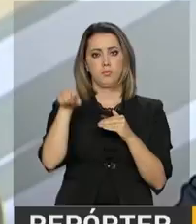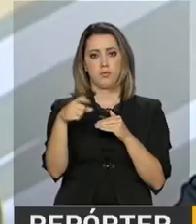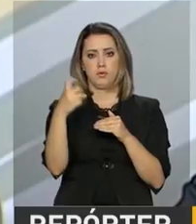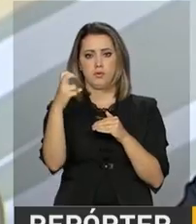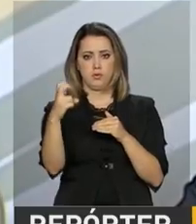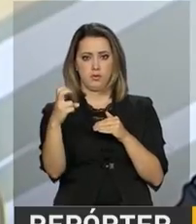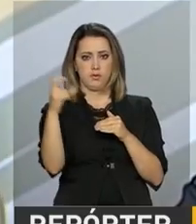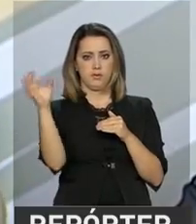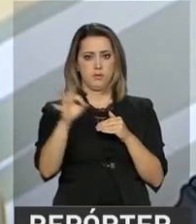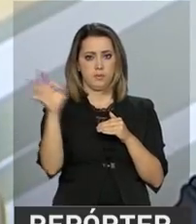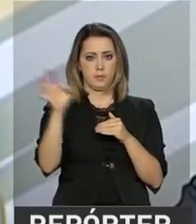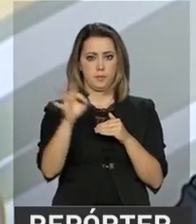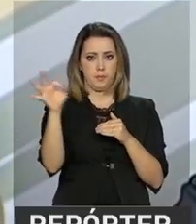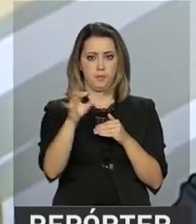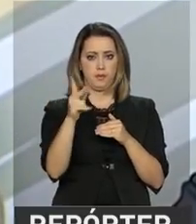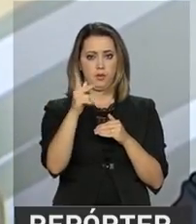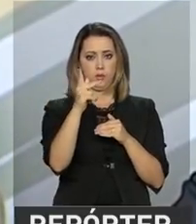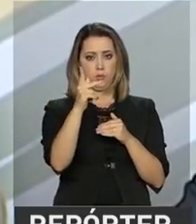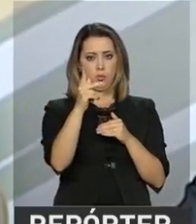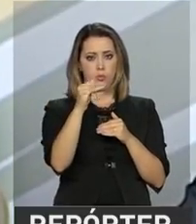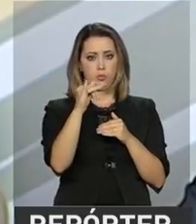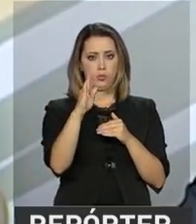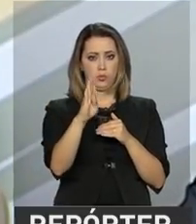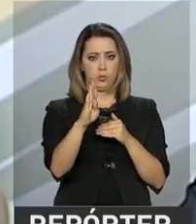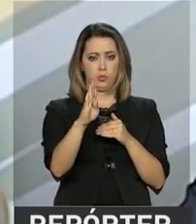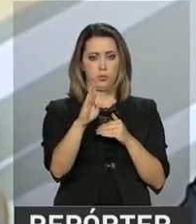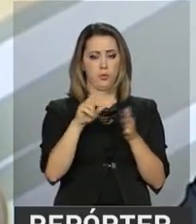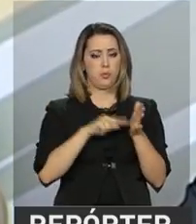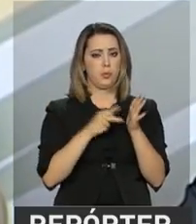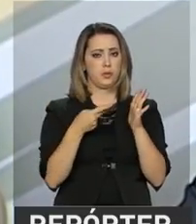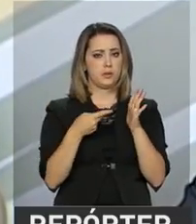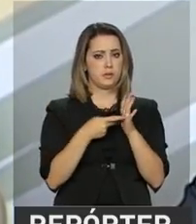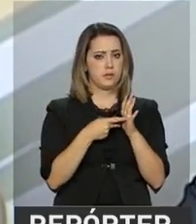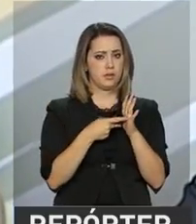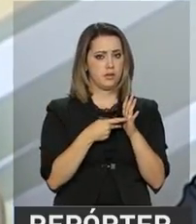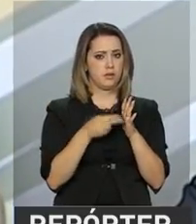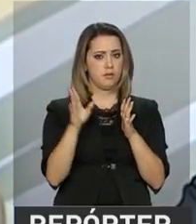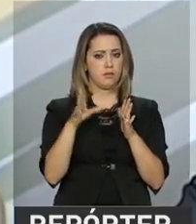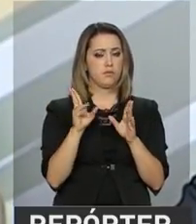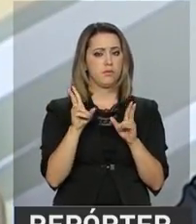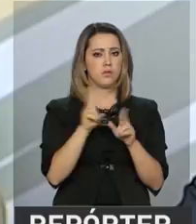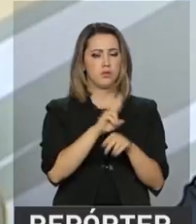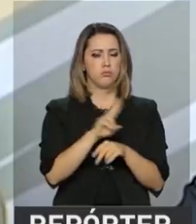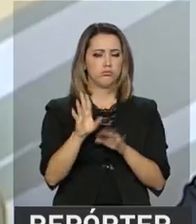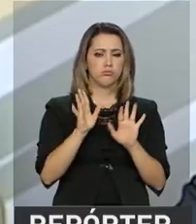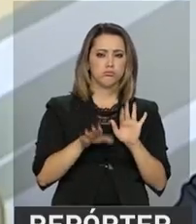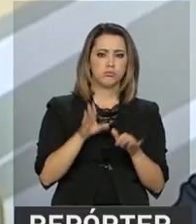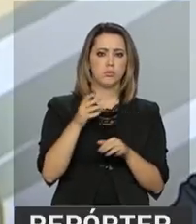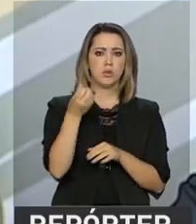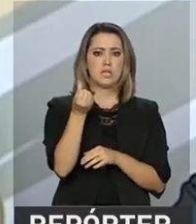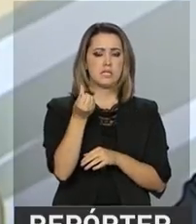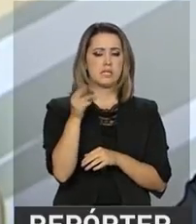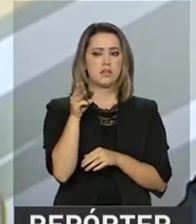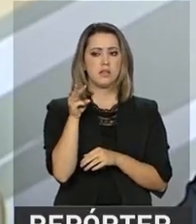0,5% do PIB, o que significará um PIB nominal de